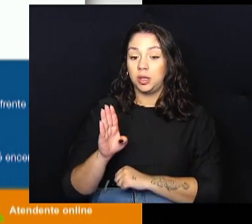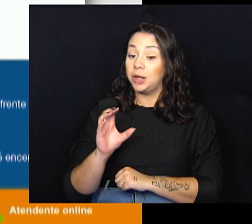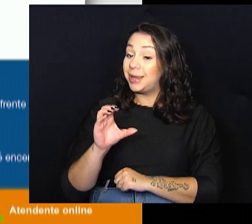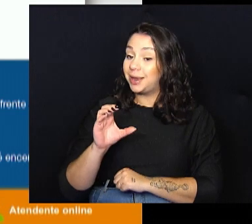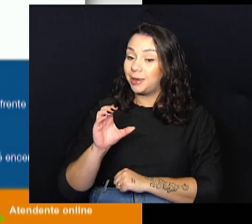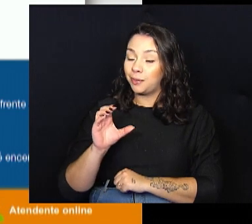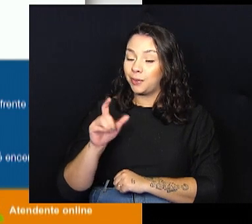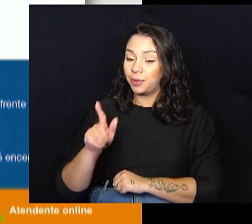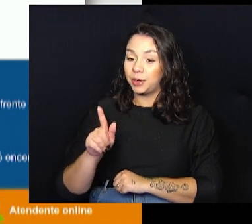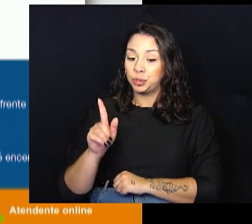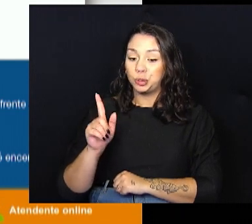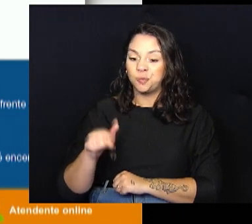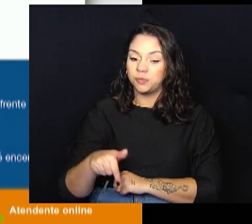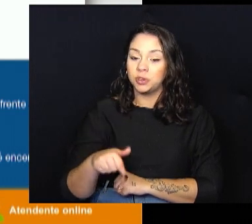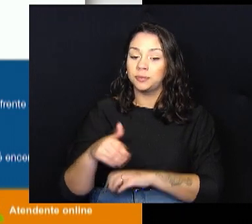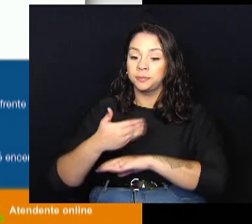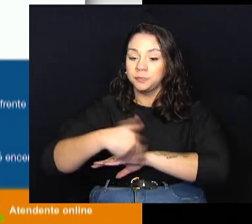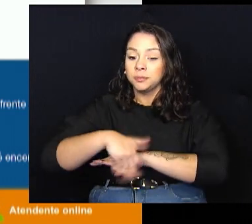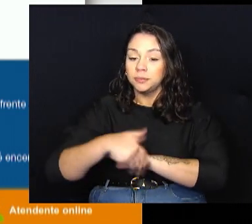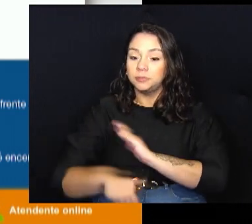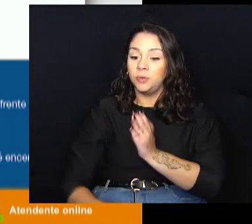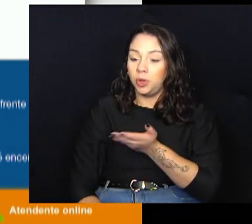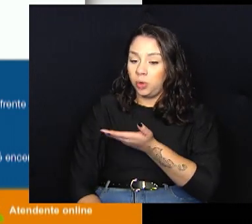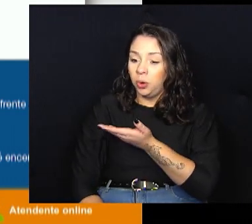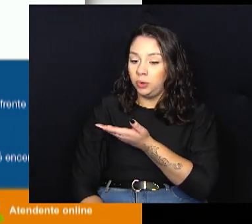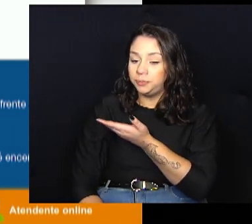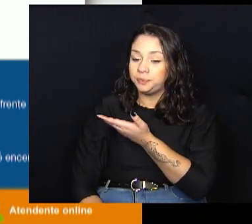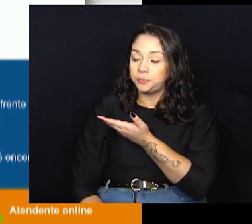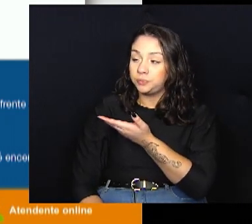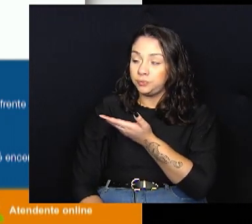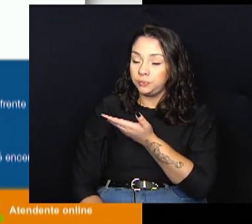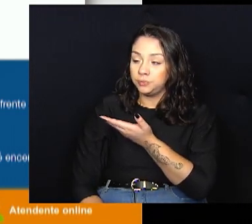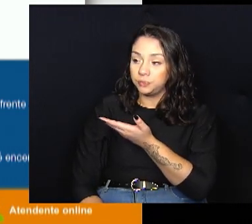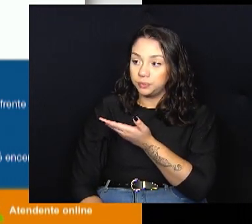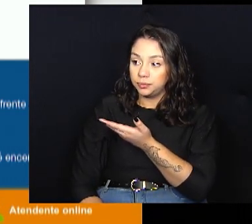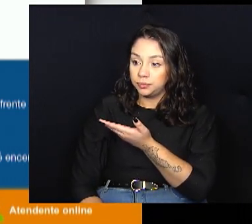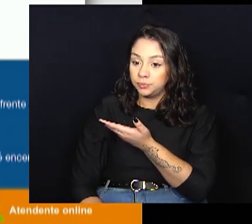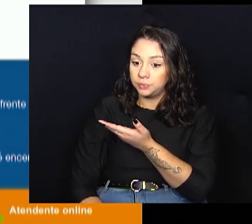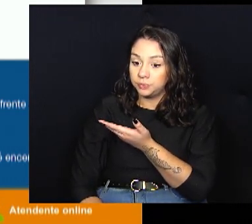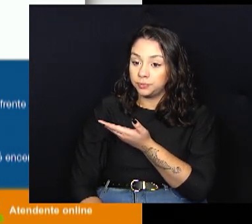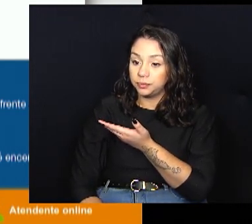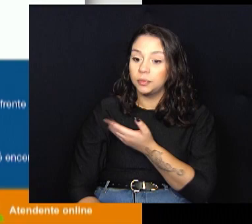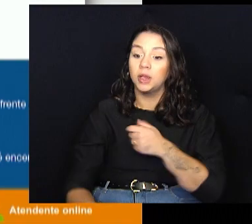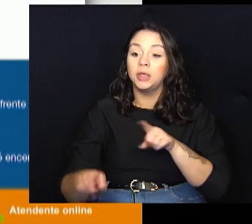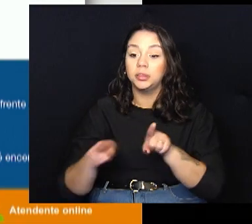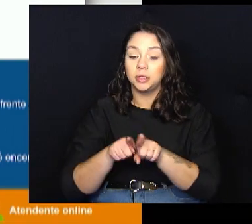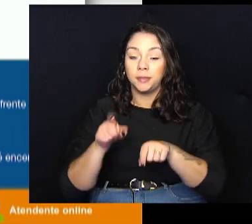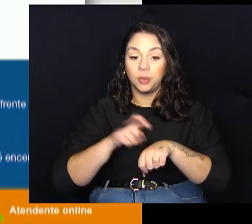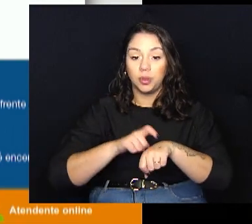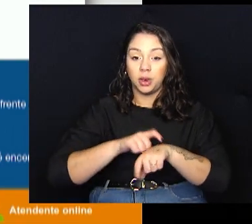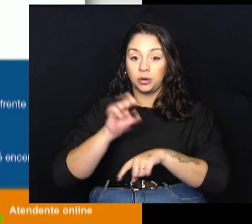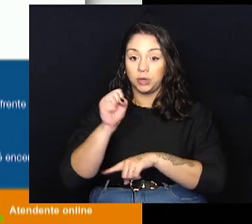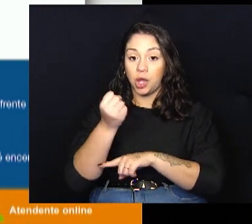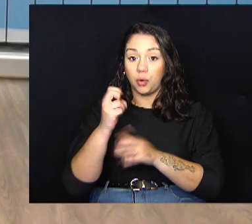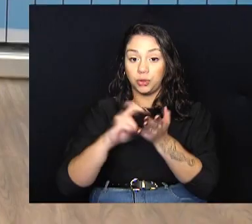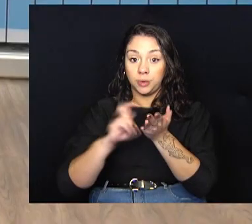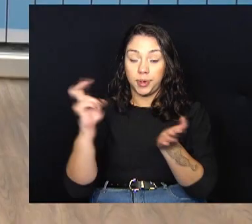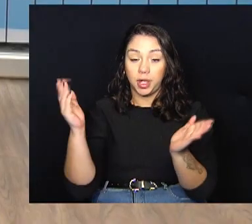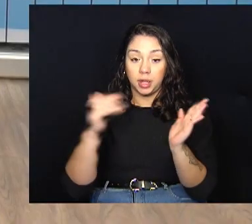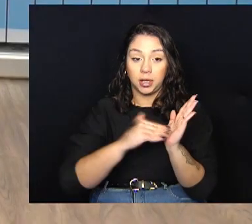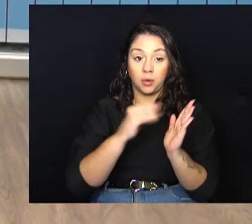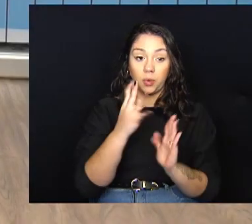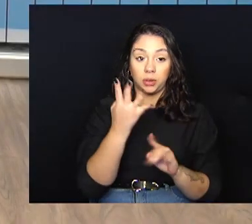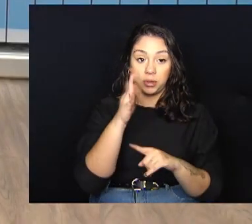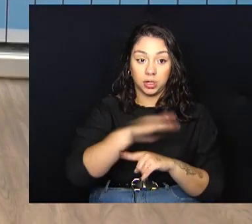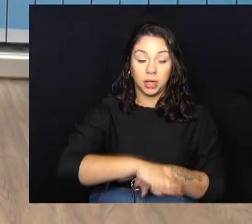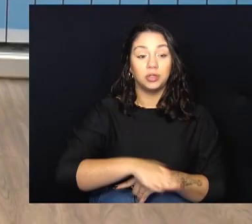Pereira 902 Fiquei em frente ali a Praça da Concórdia também das 8 horas da manhã até às 4 horas da tarde